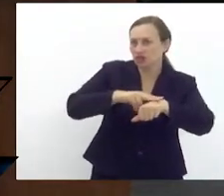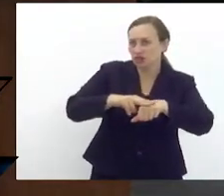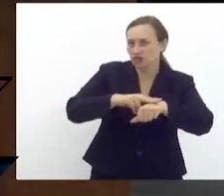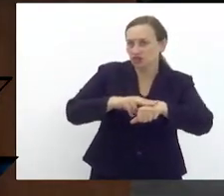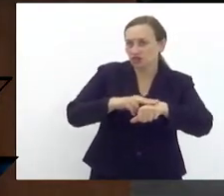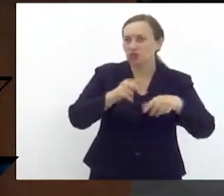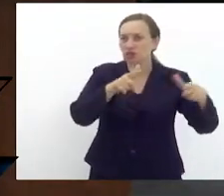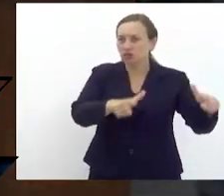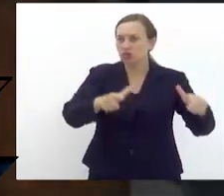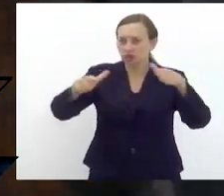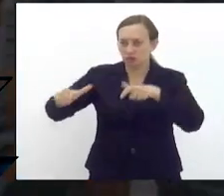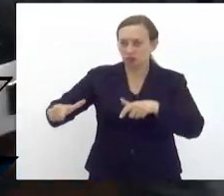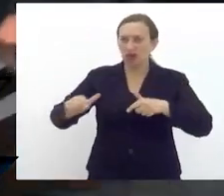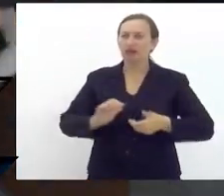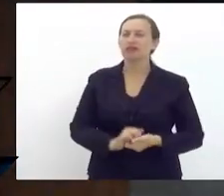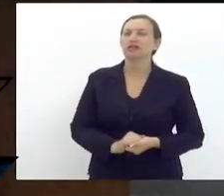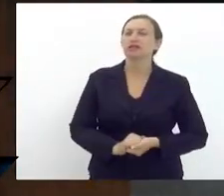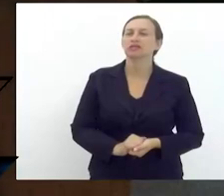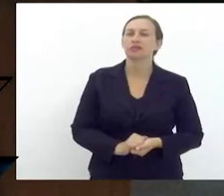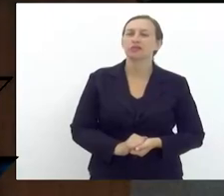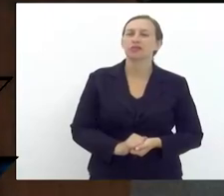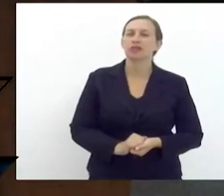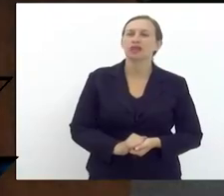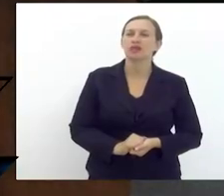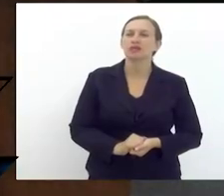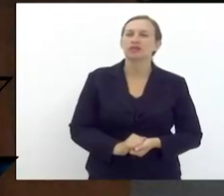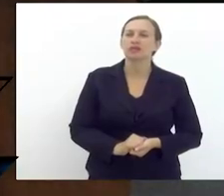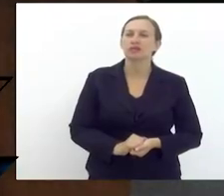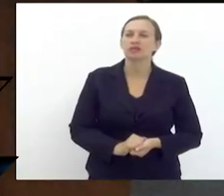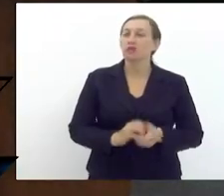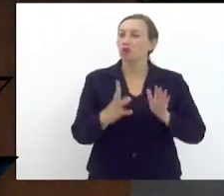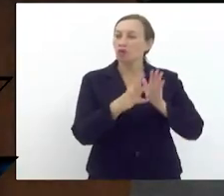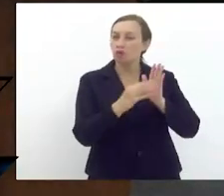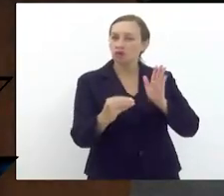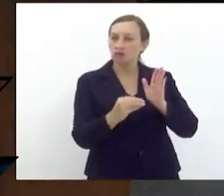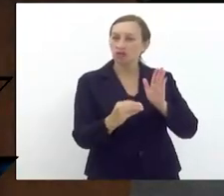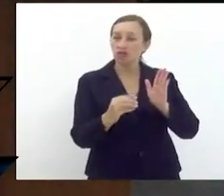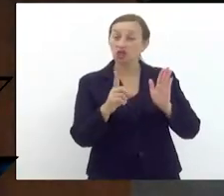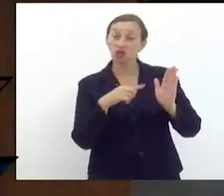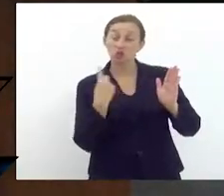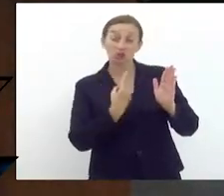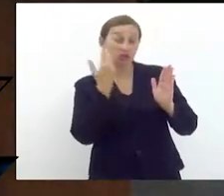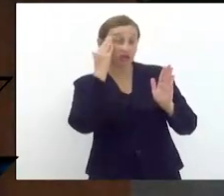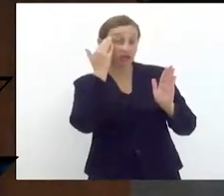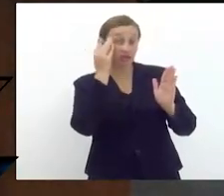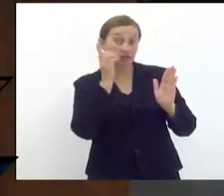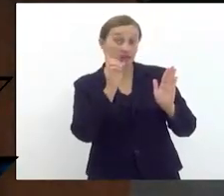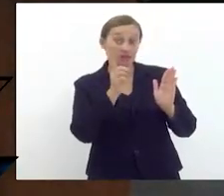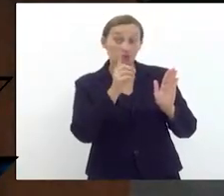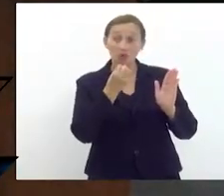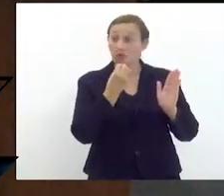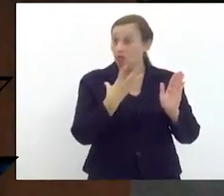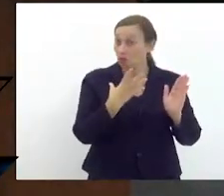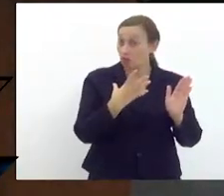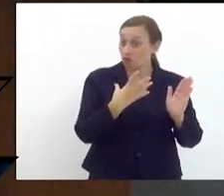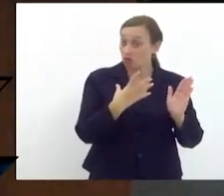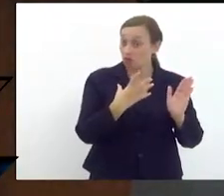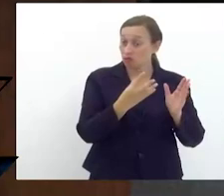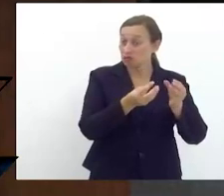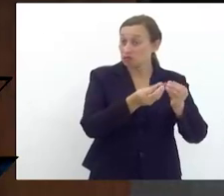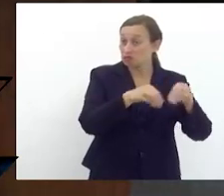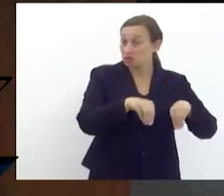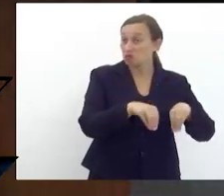dependências da reserva e que estabelecia um modelo que no nosso entendimento é danoso que é o de entrega